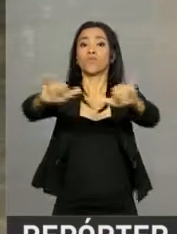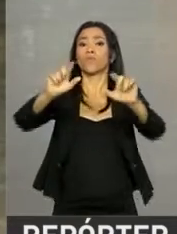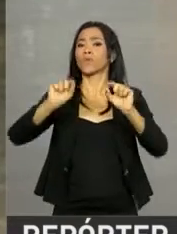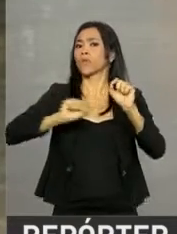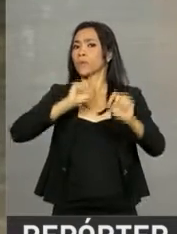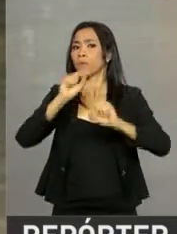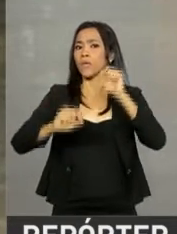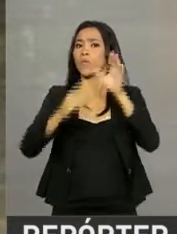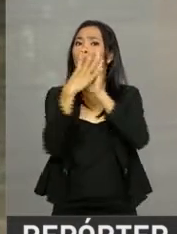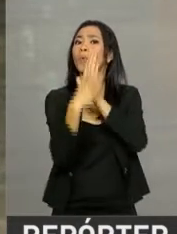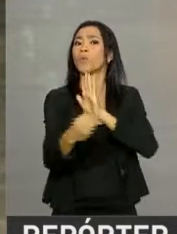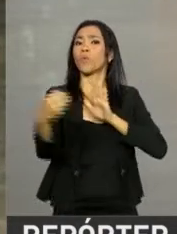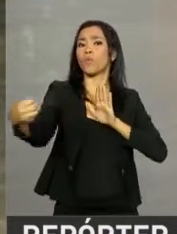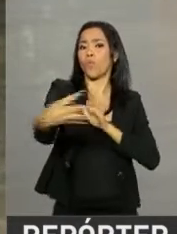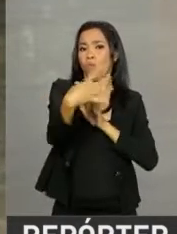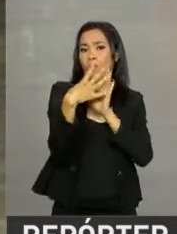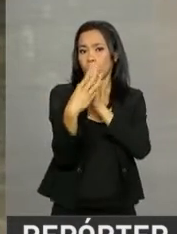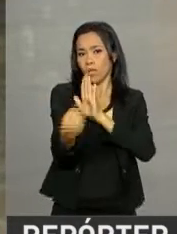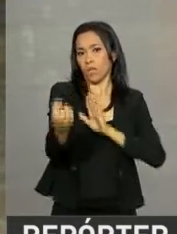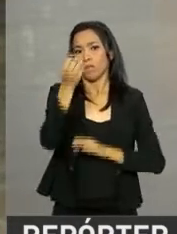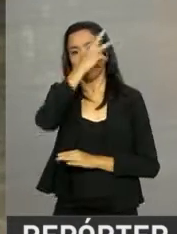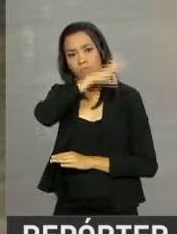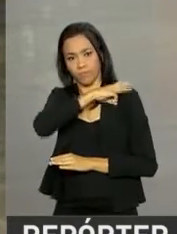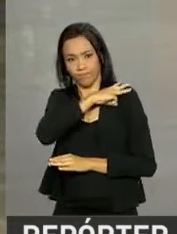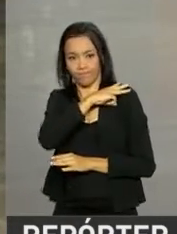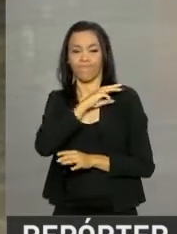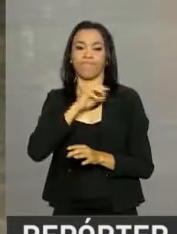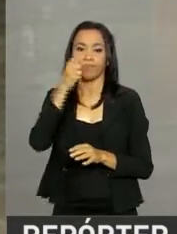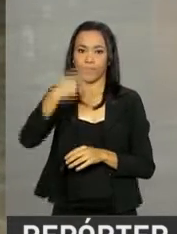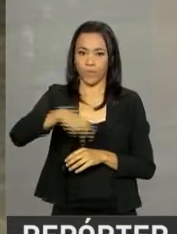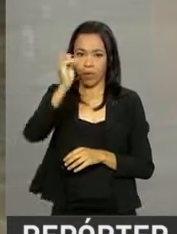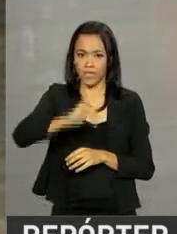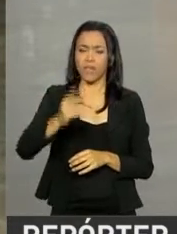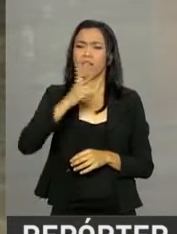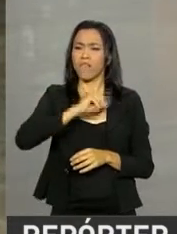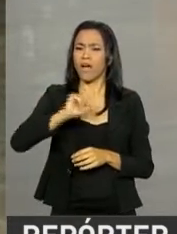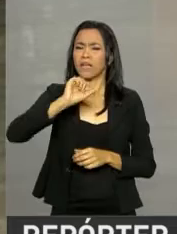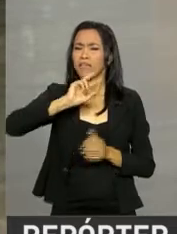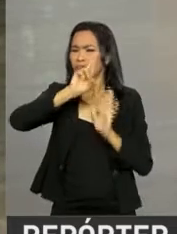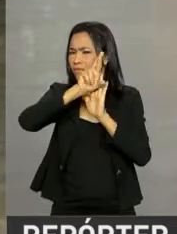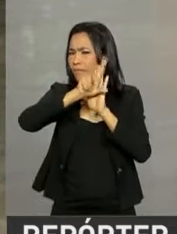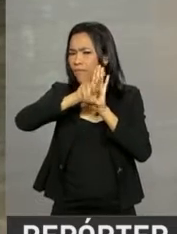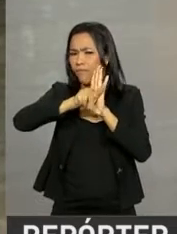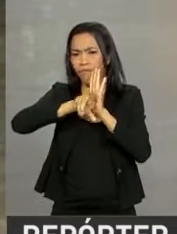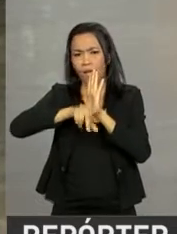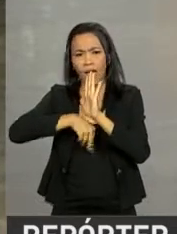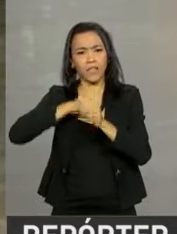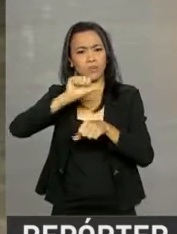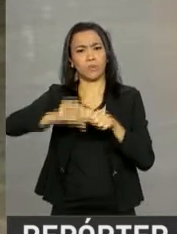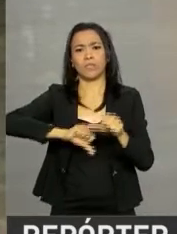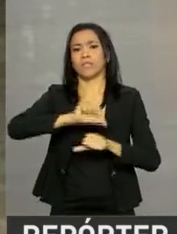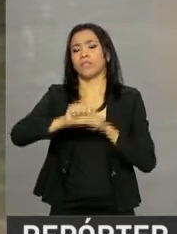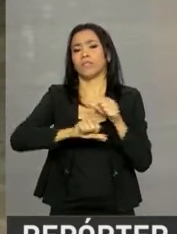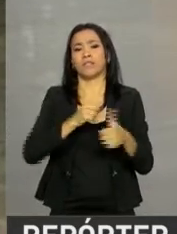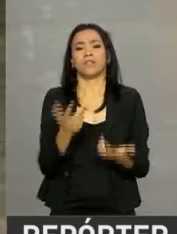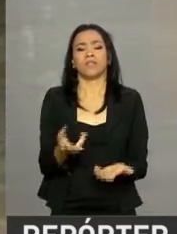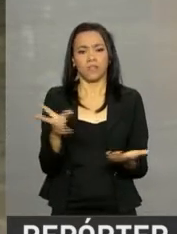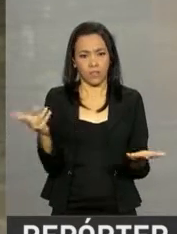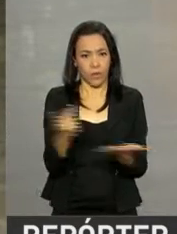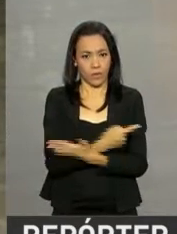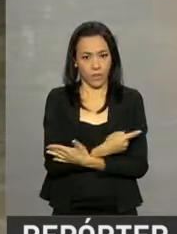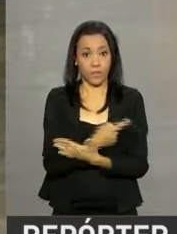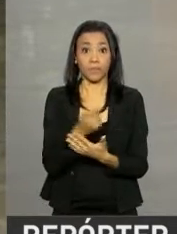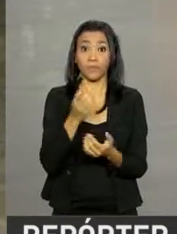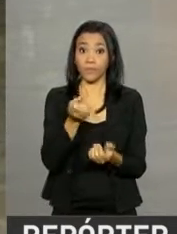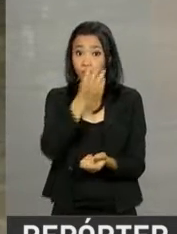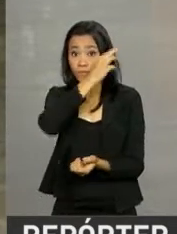do ensino médio do país o governo vai anunciar portanto uma série de mudanças nessa etapa do ensino que de